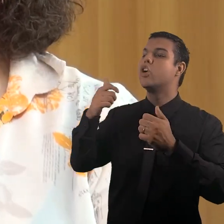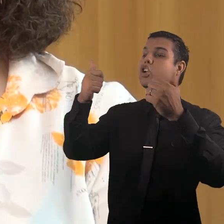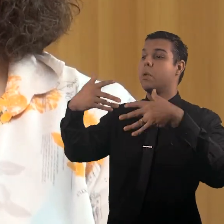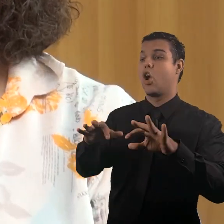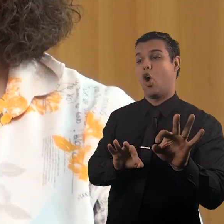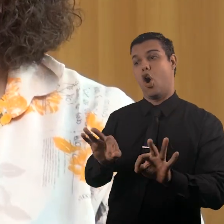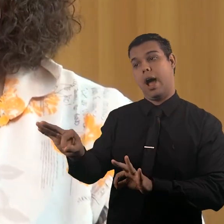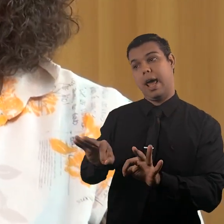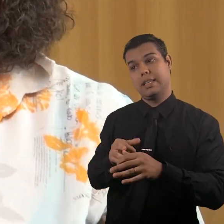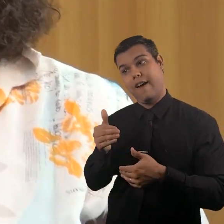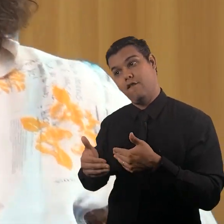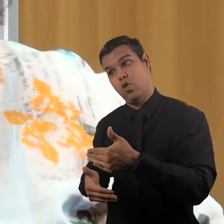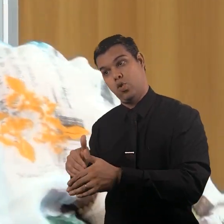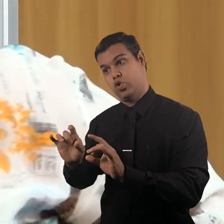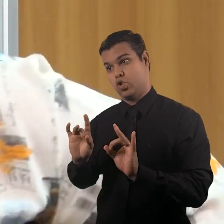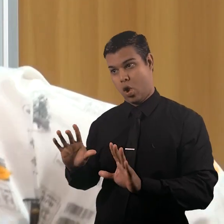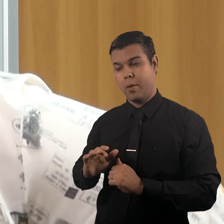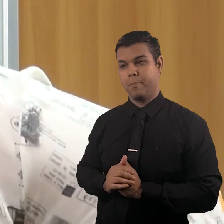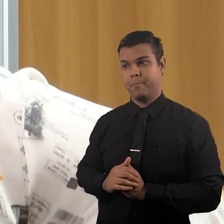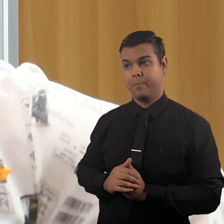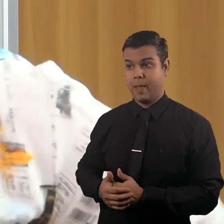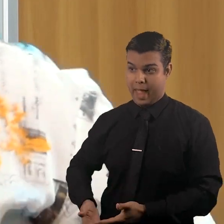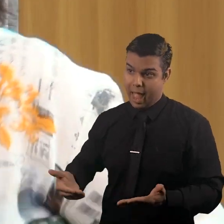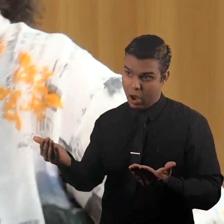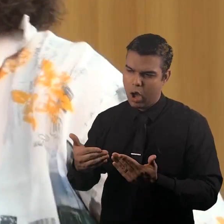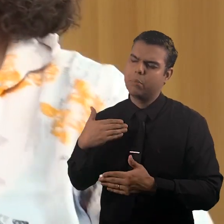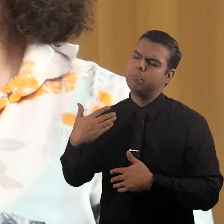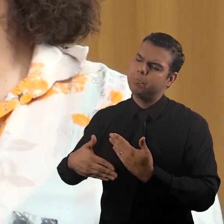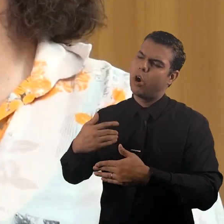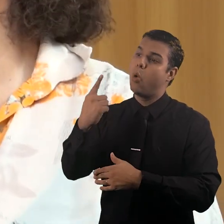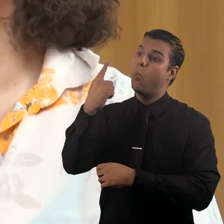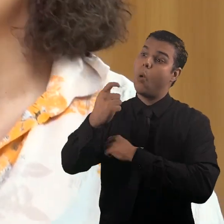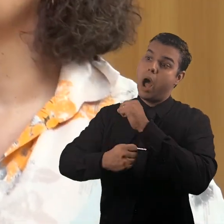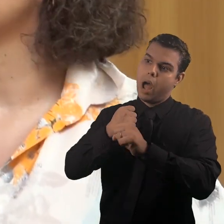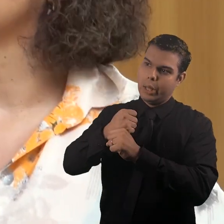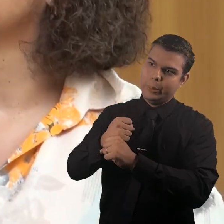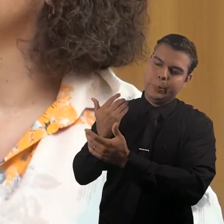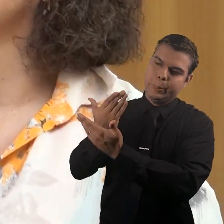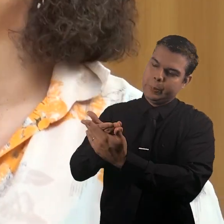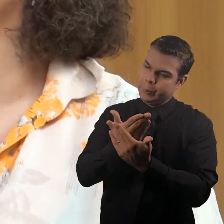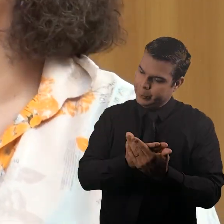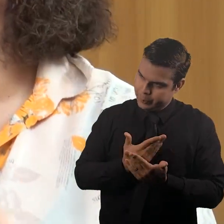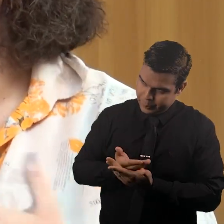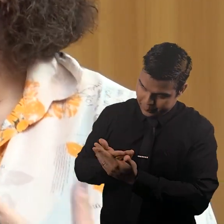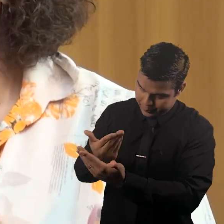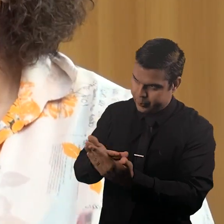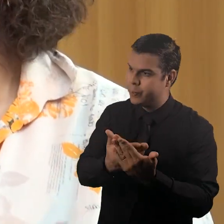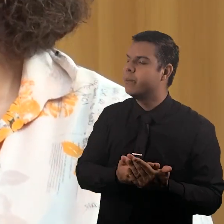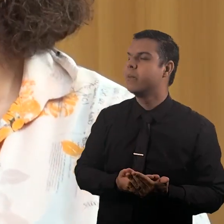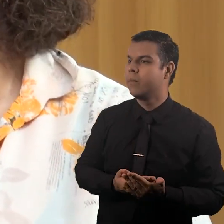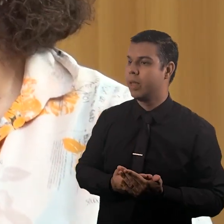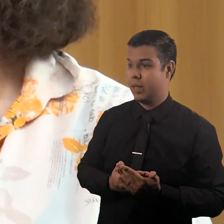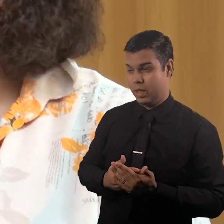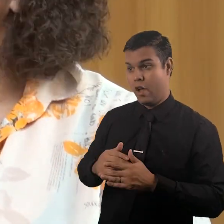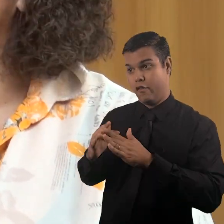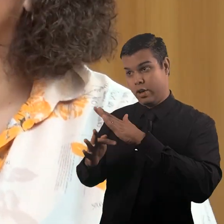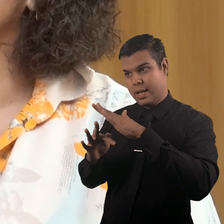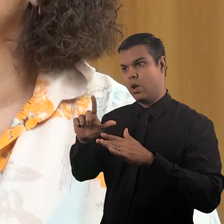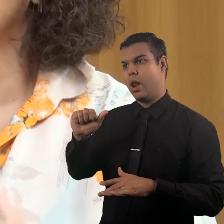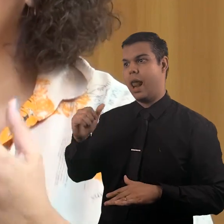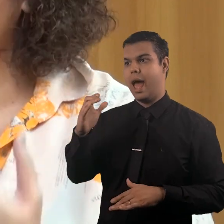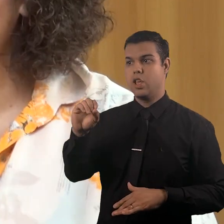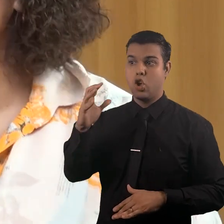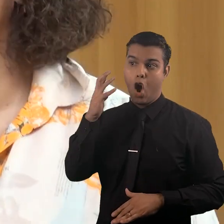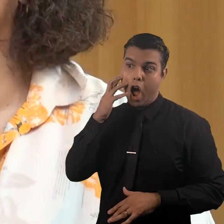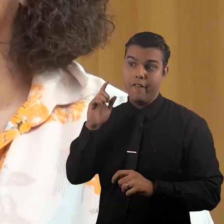Estado simplesmente organiza esse fluxo. Então, agora, depois de muito tempo, foi um ano de estudo, foi um ano que a Fundação Laço